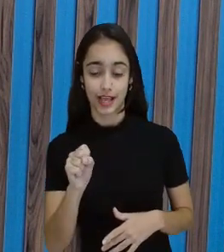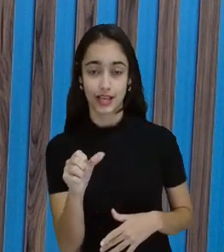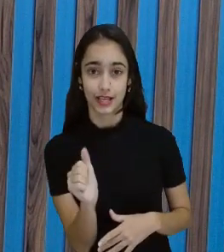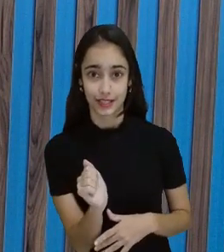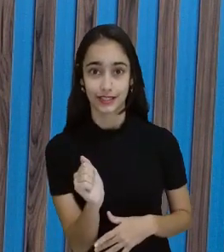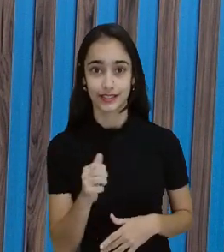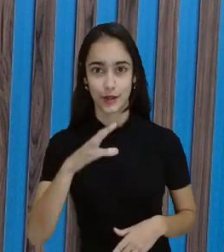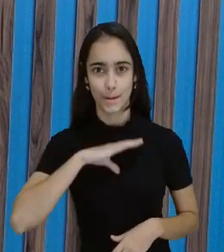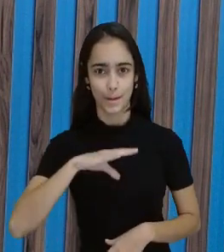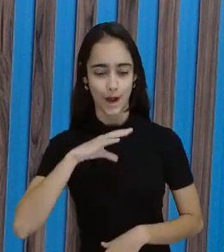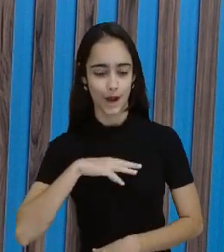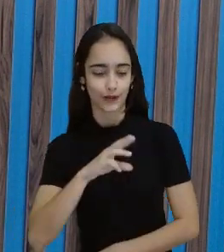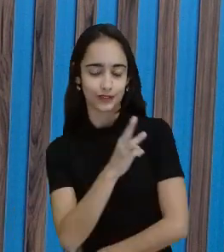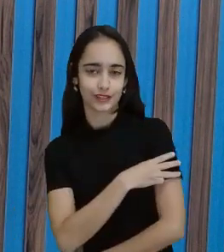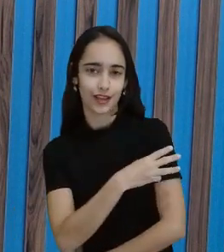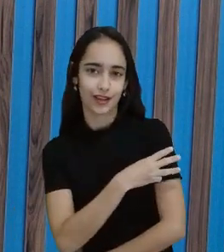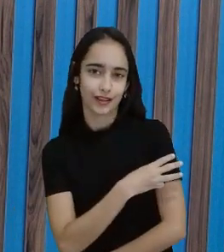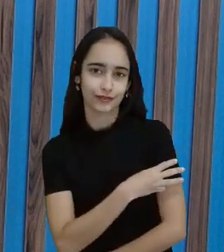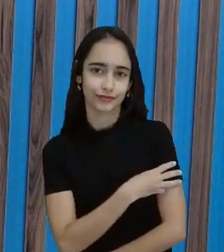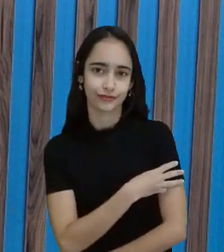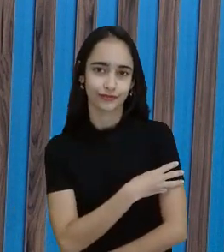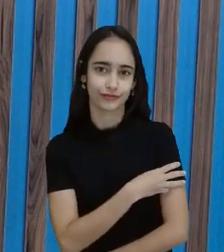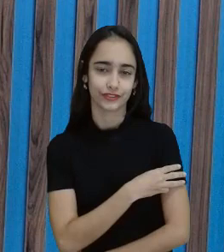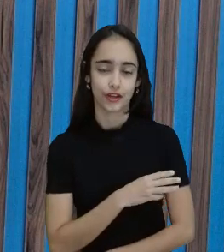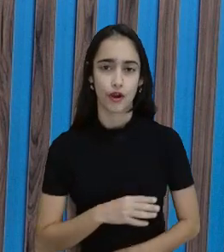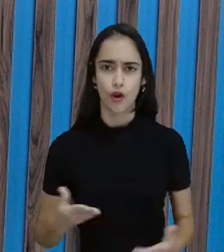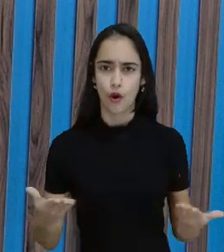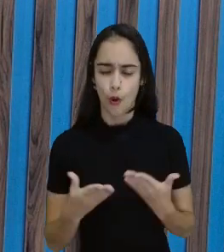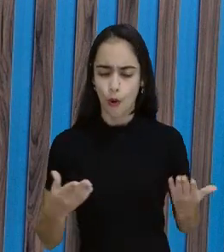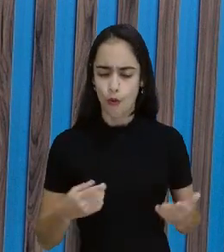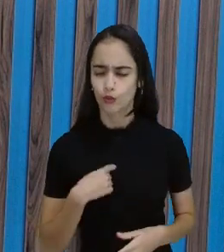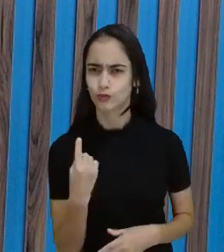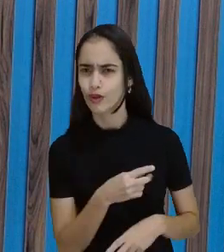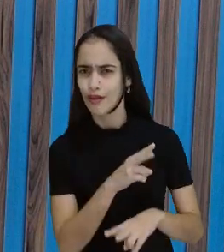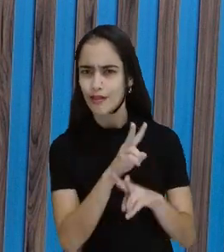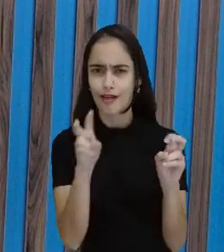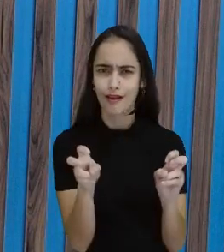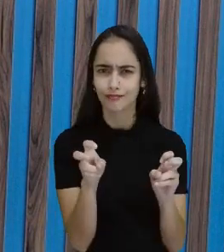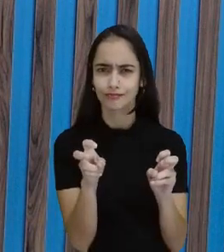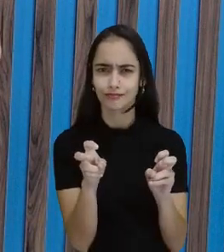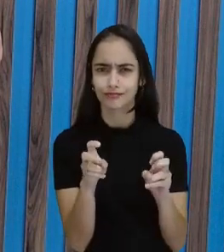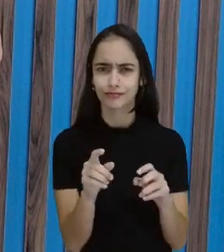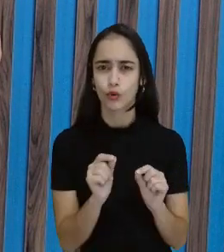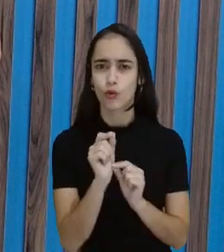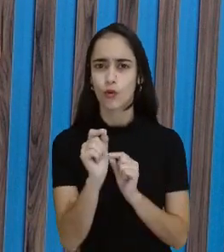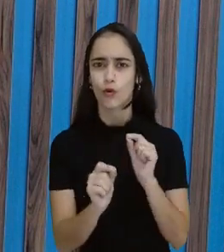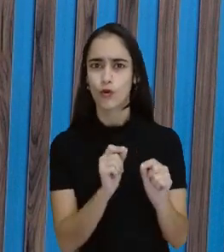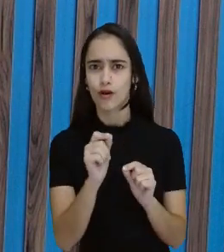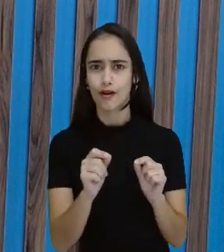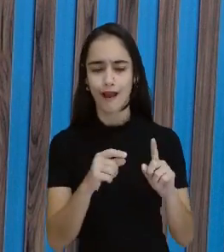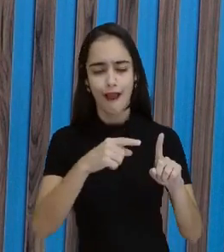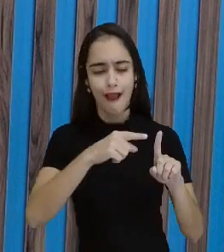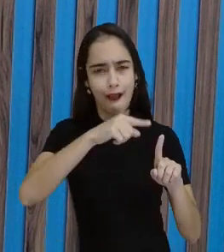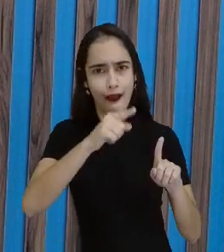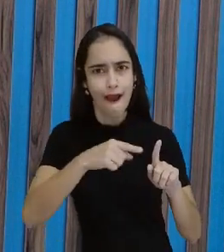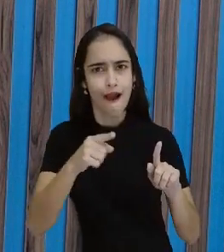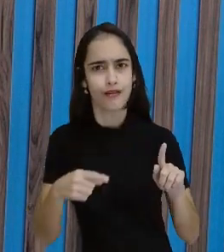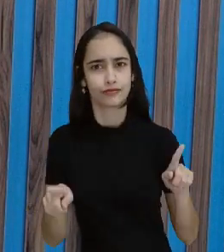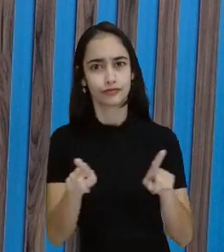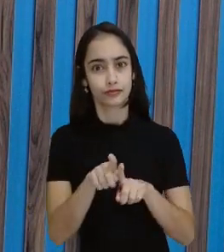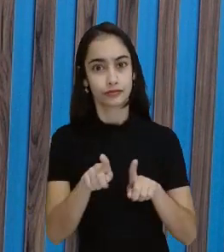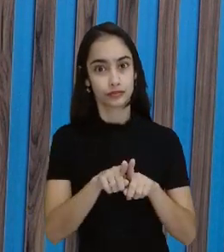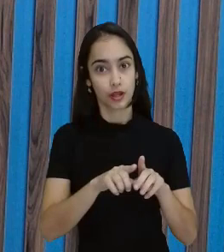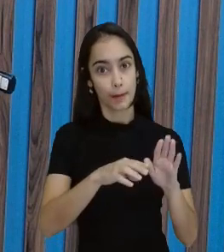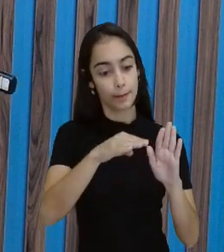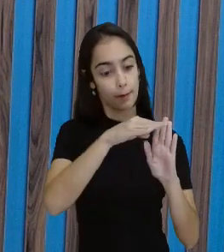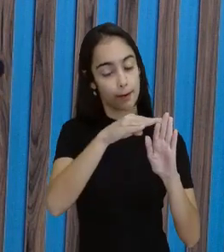terceiros anos. E sabe de que será a nossa aula hoje? Gráficos e tabelas. Aí você deve estar pensando,